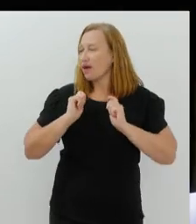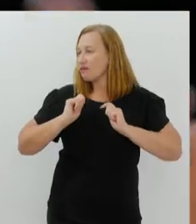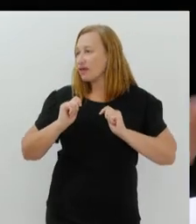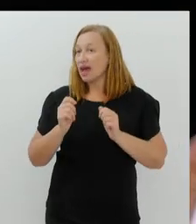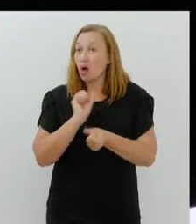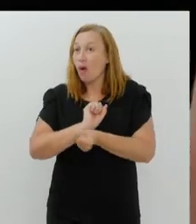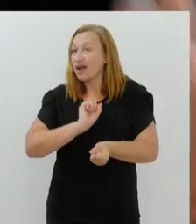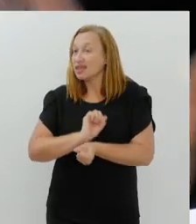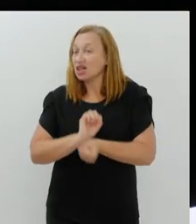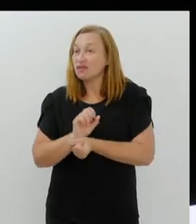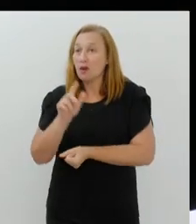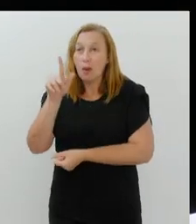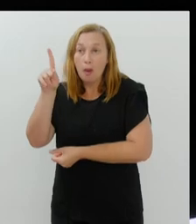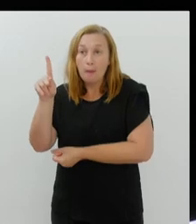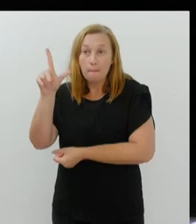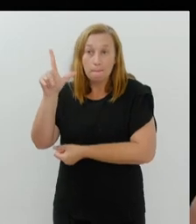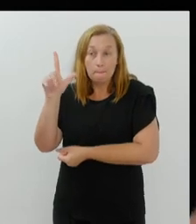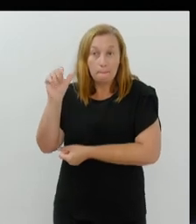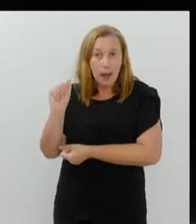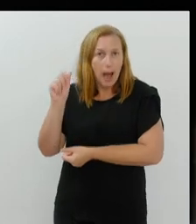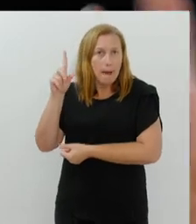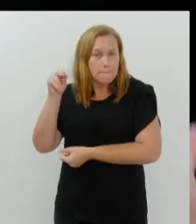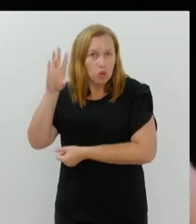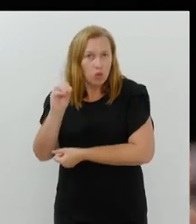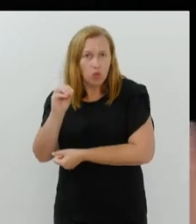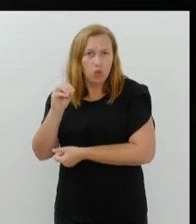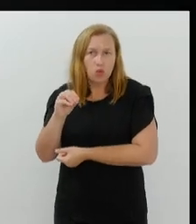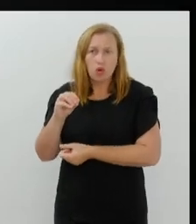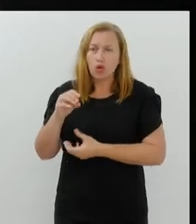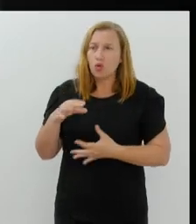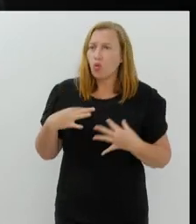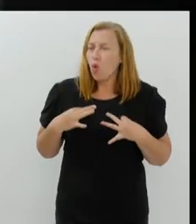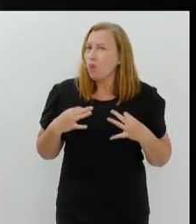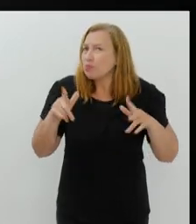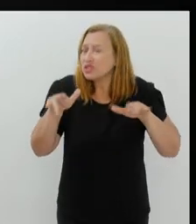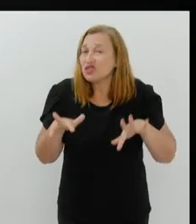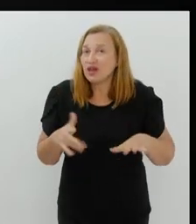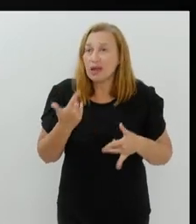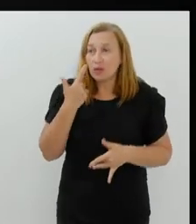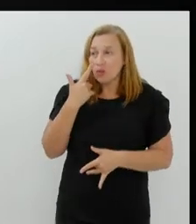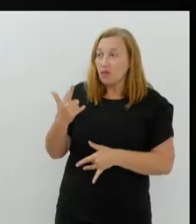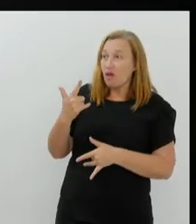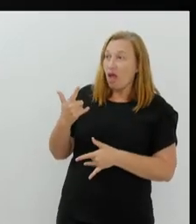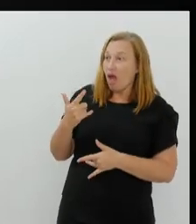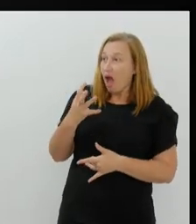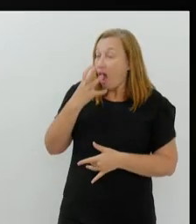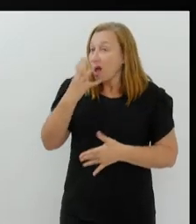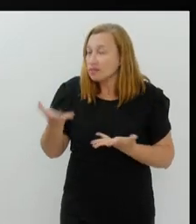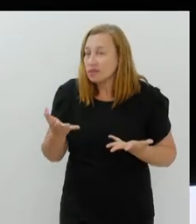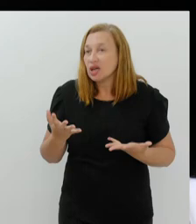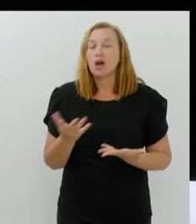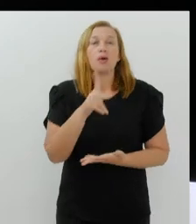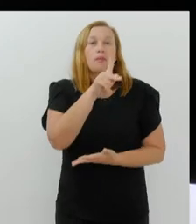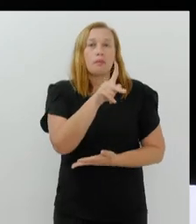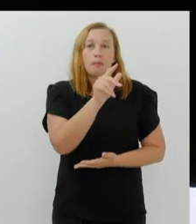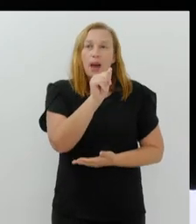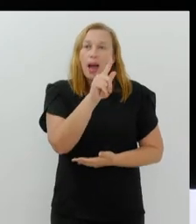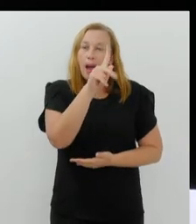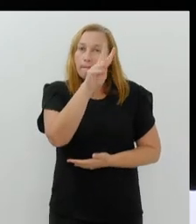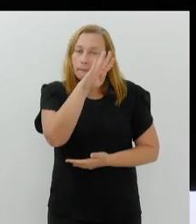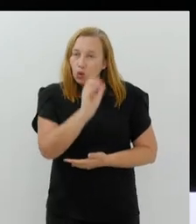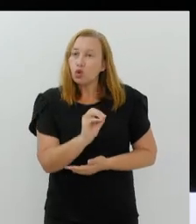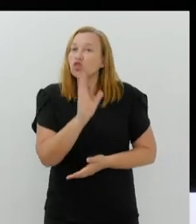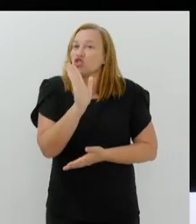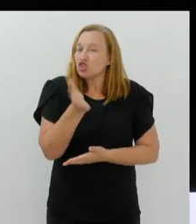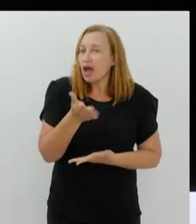Todo mundo espera que o Pablo vem fantasiado, de repente o Pablo vem de terno, mas não deixa de ser um impacto também. Né? O Pablo, assim, ele já